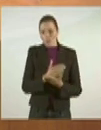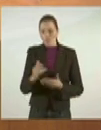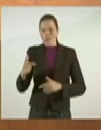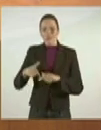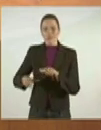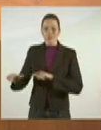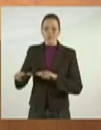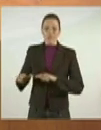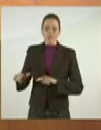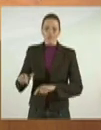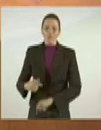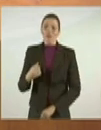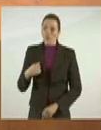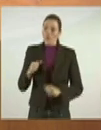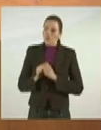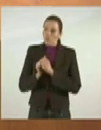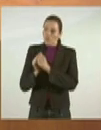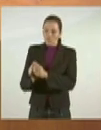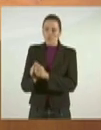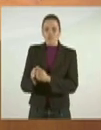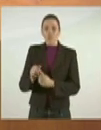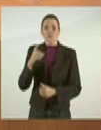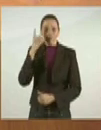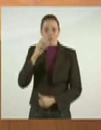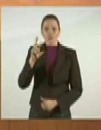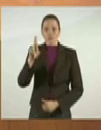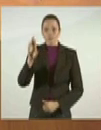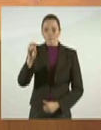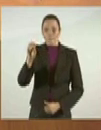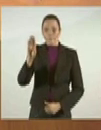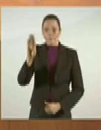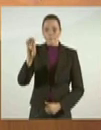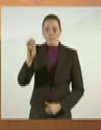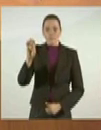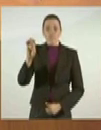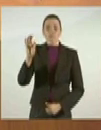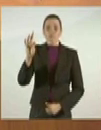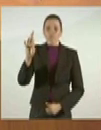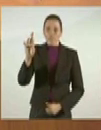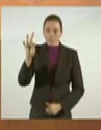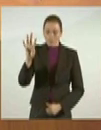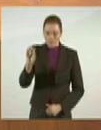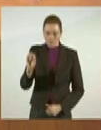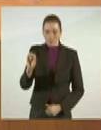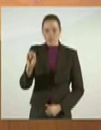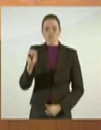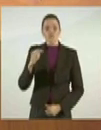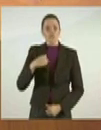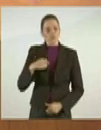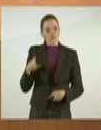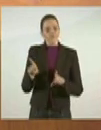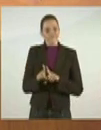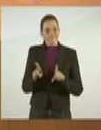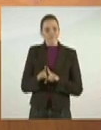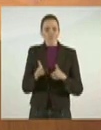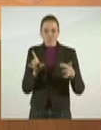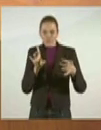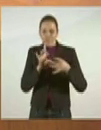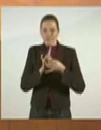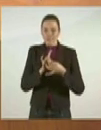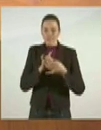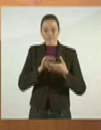vamos encaminhar meso audiência pública sobre a educação e também Deputado Roberto Costa